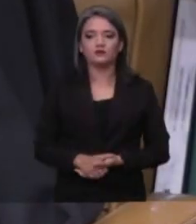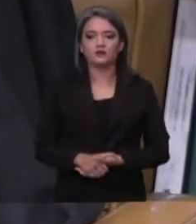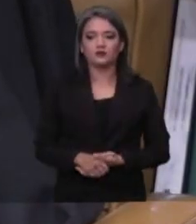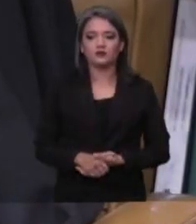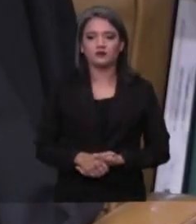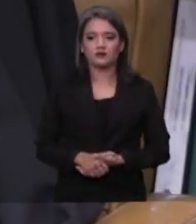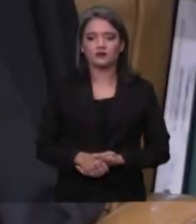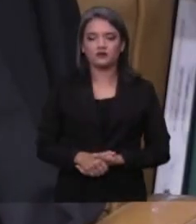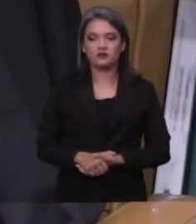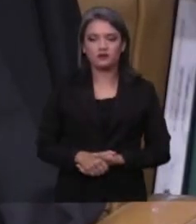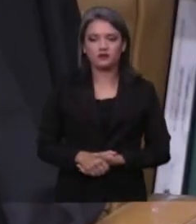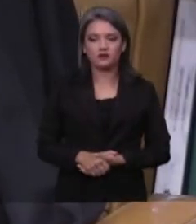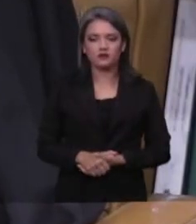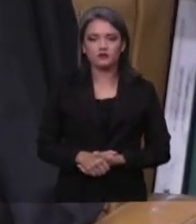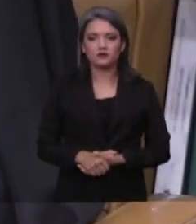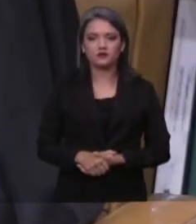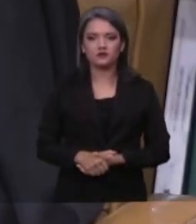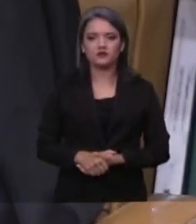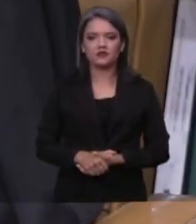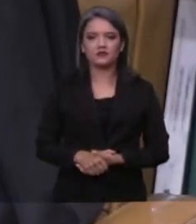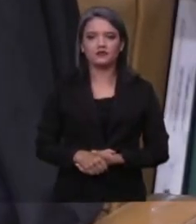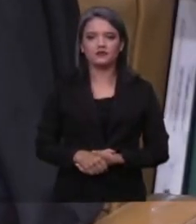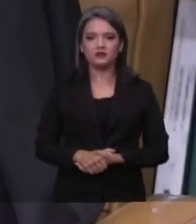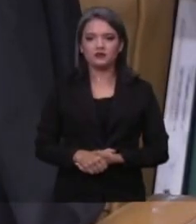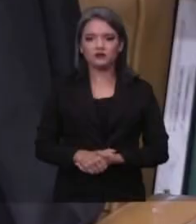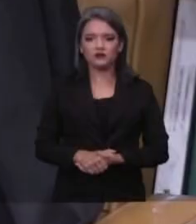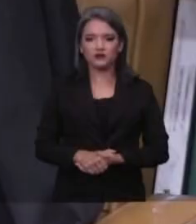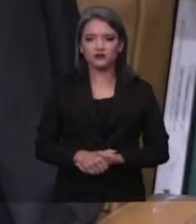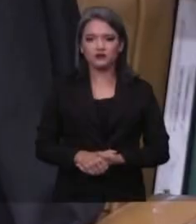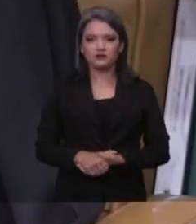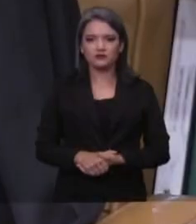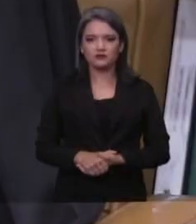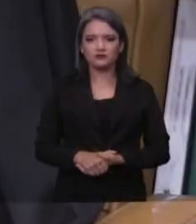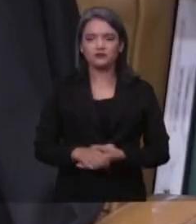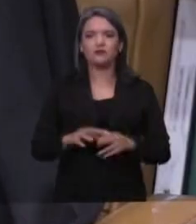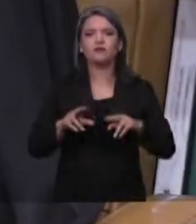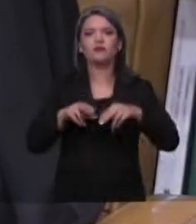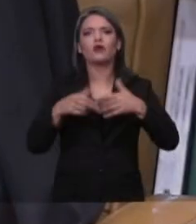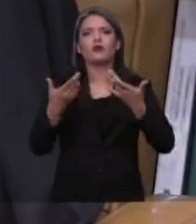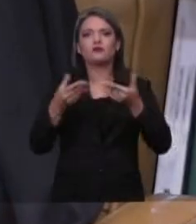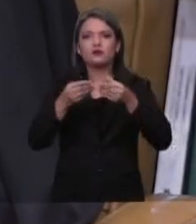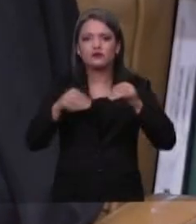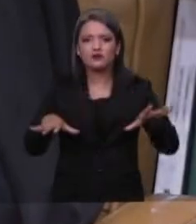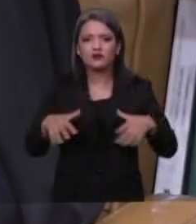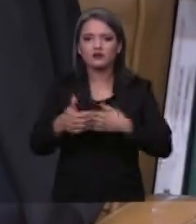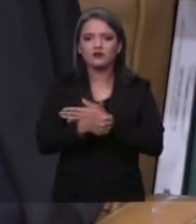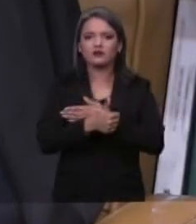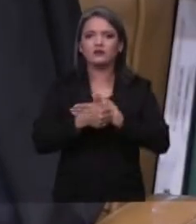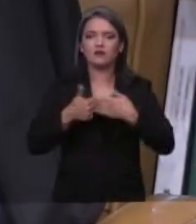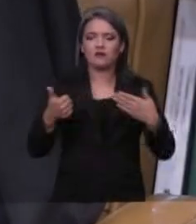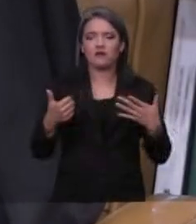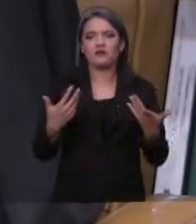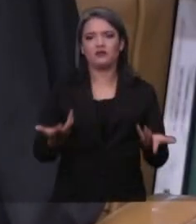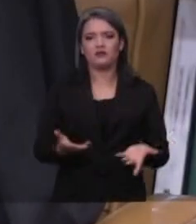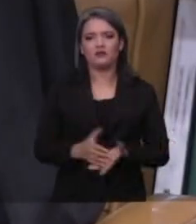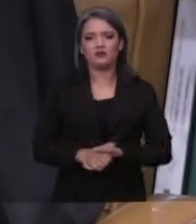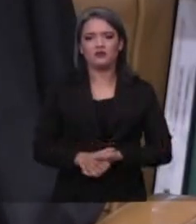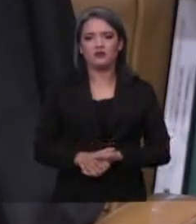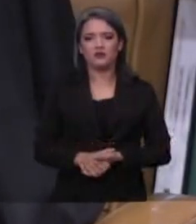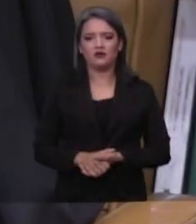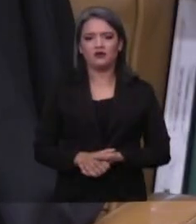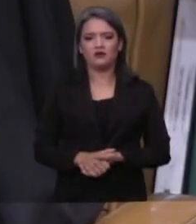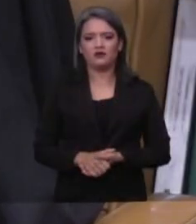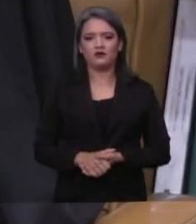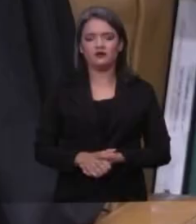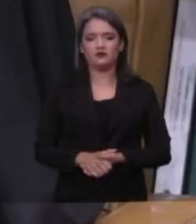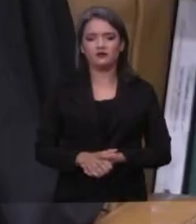e da condenação por dano moral. Portanto, eu quis enfatizar, presidente, esse é um